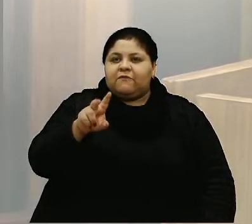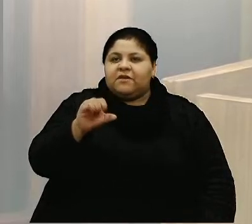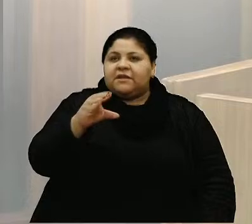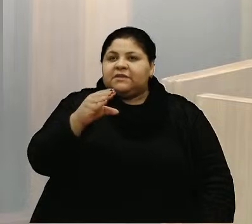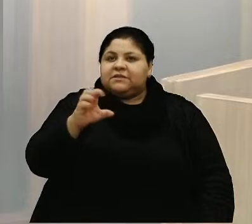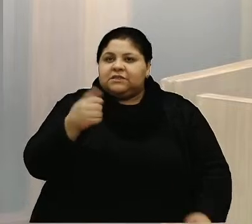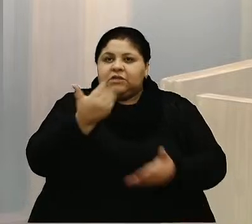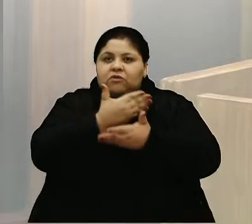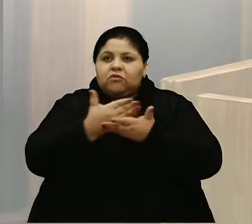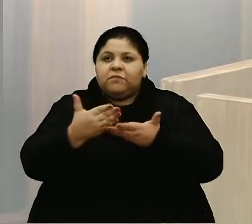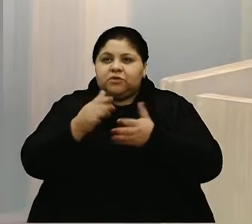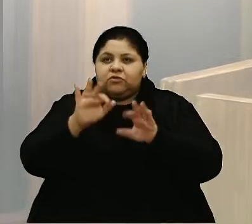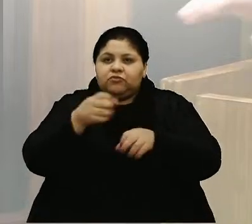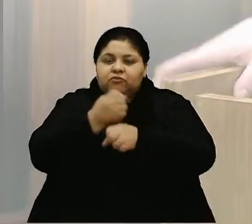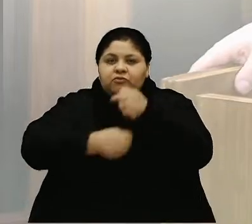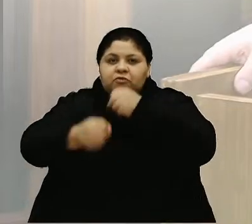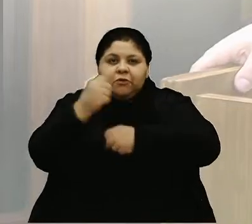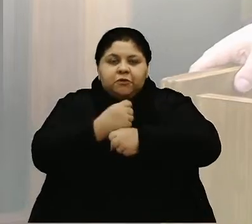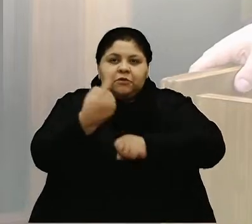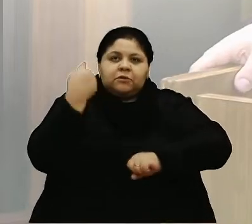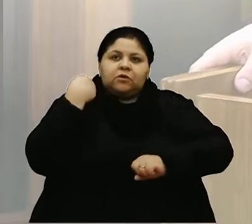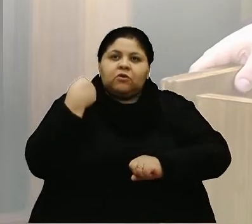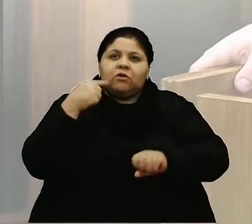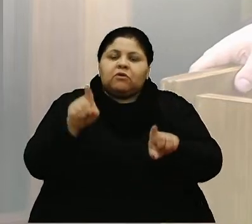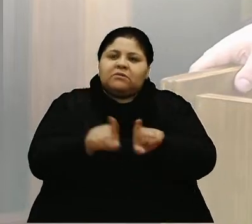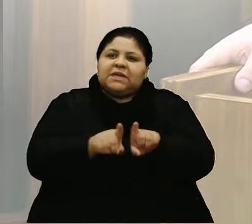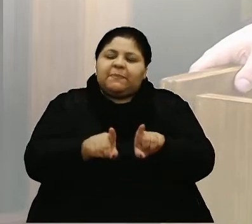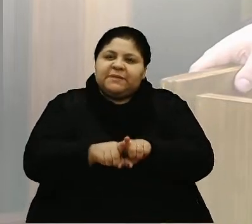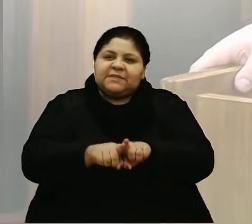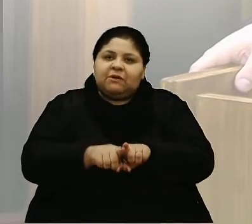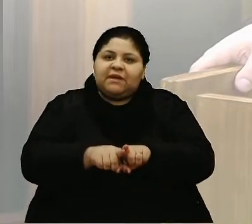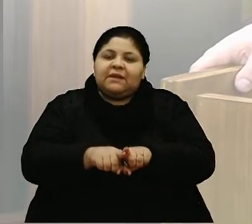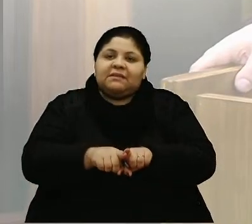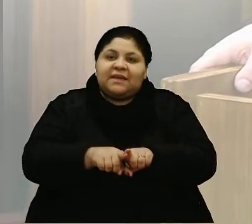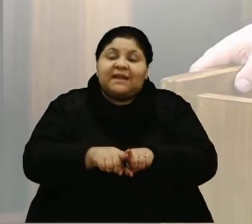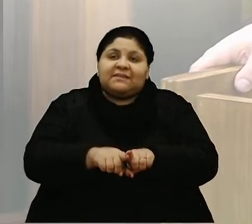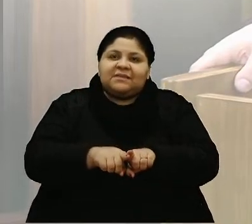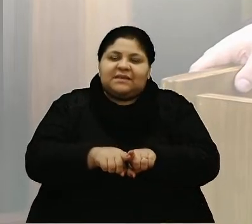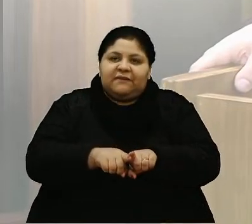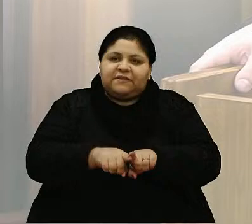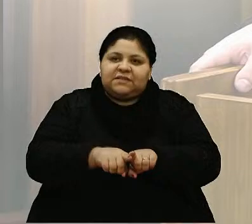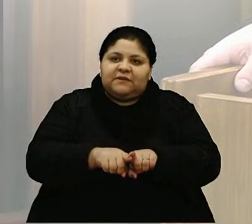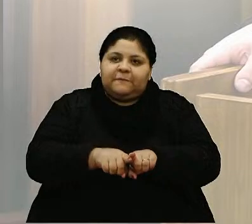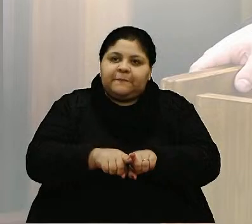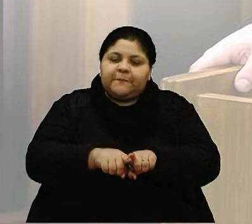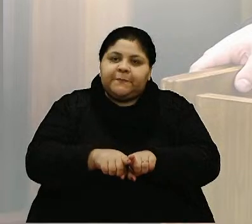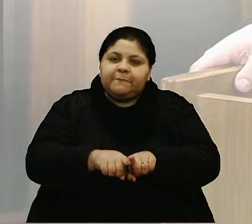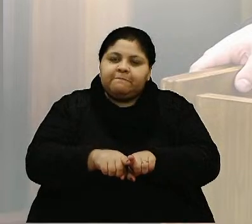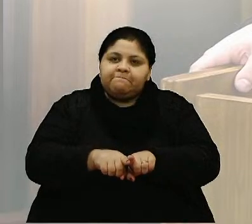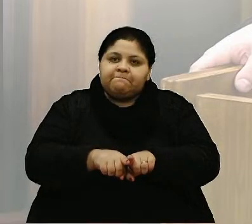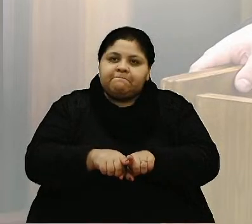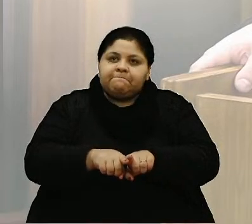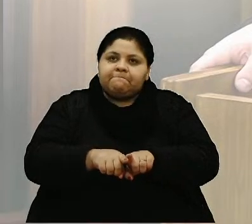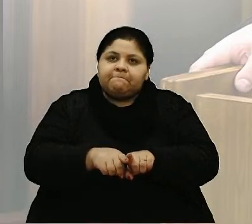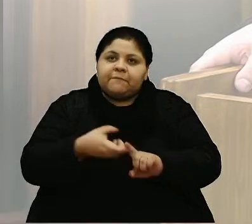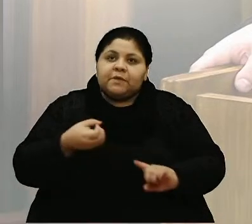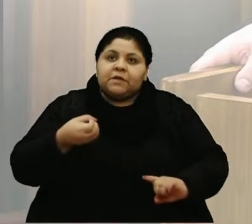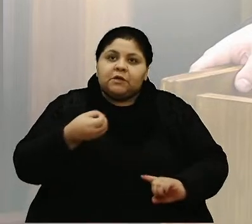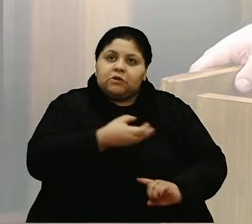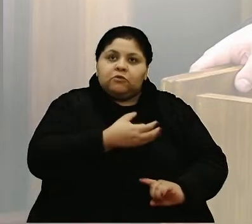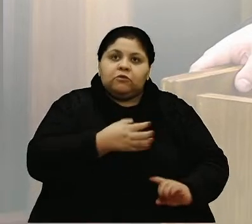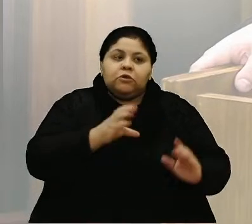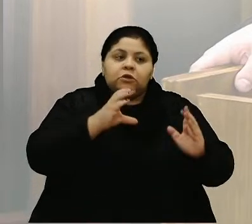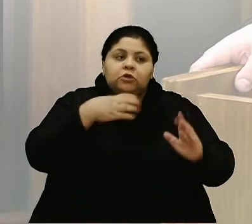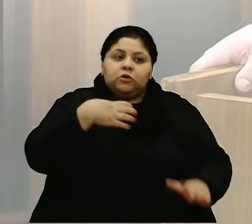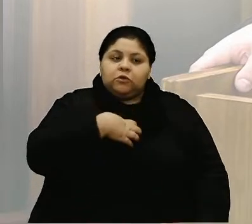passado, mas também anunciou recentemente, salvo engano, uma nova modalidade,